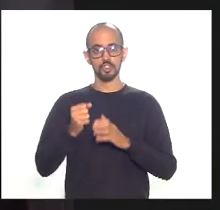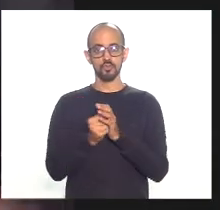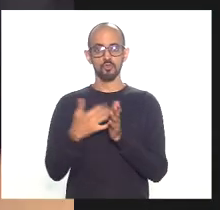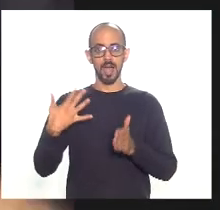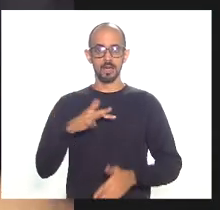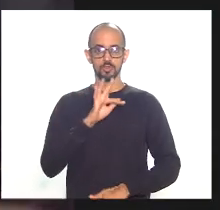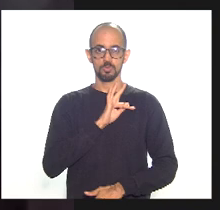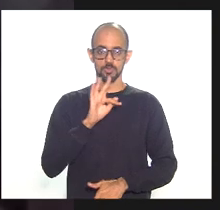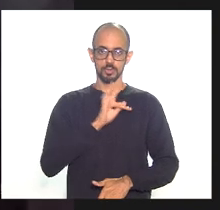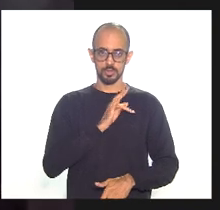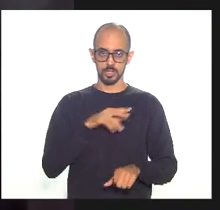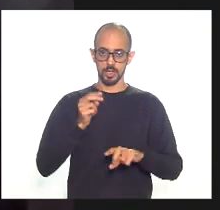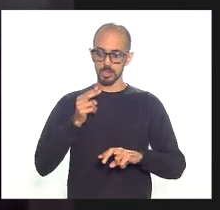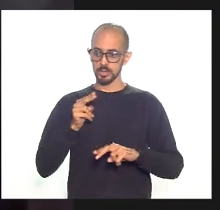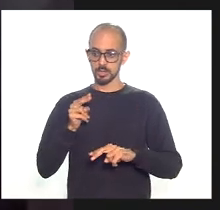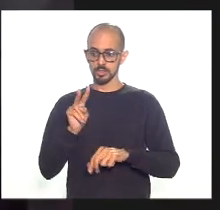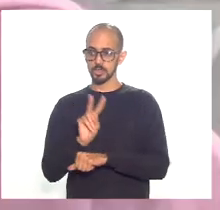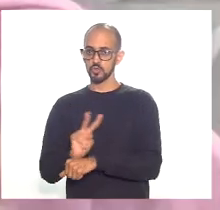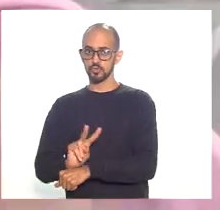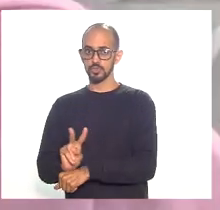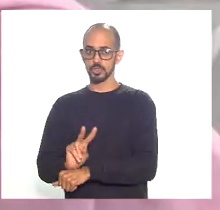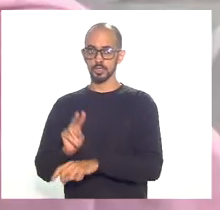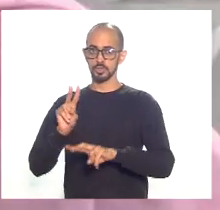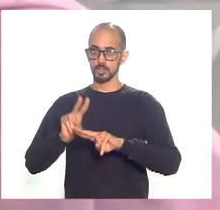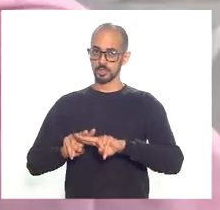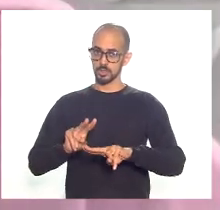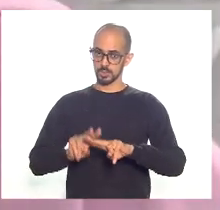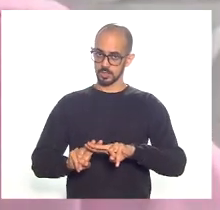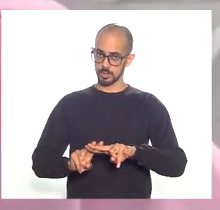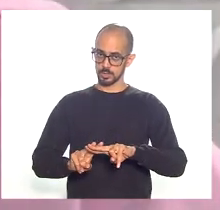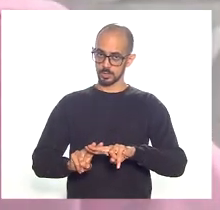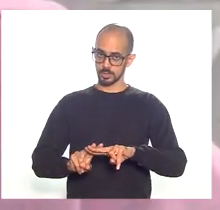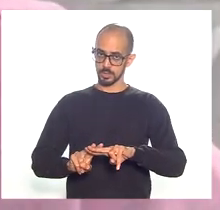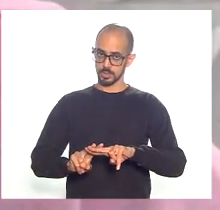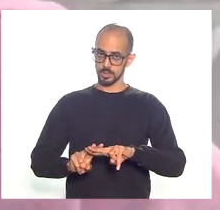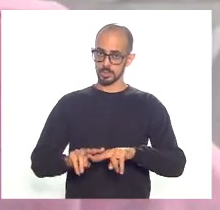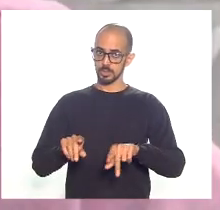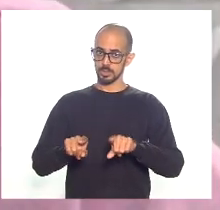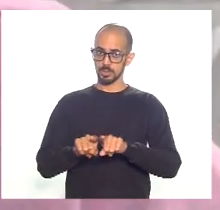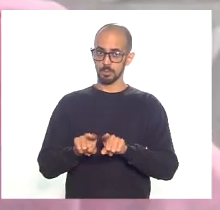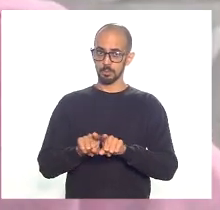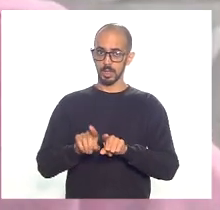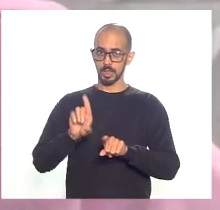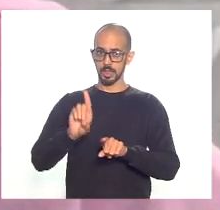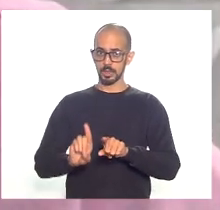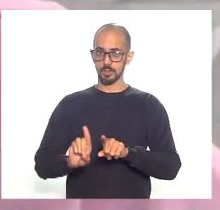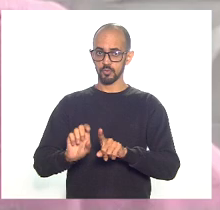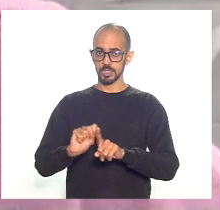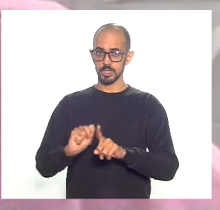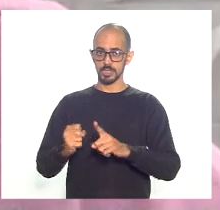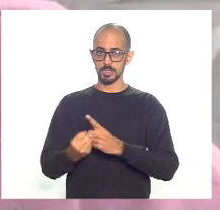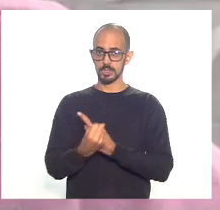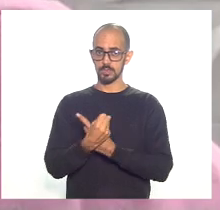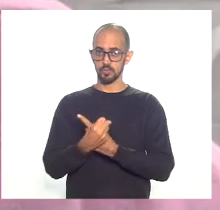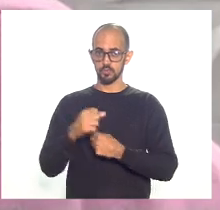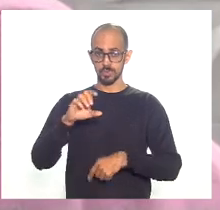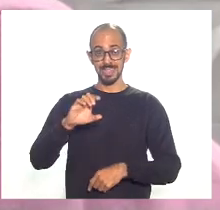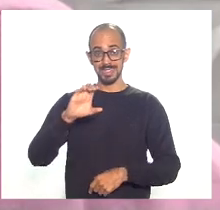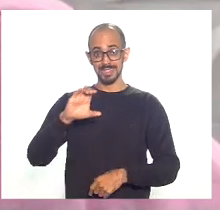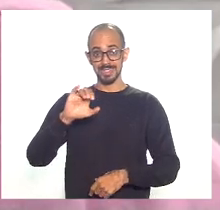agentes penitenciários, integrantes da defesa civil, por Covid-19.